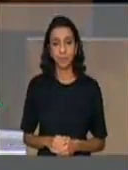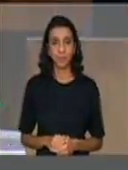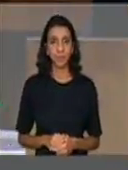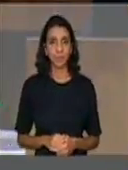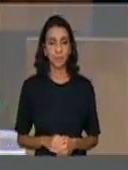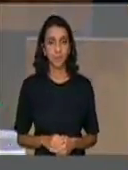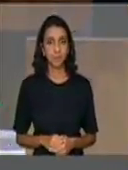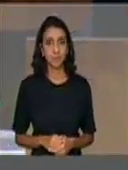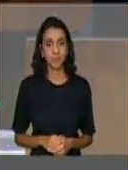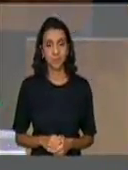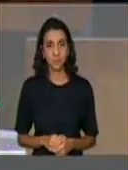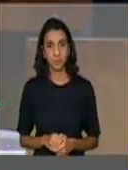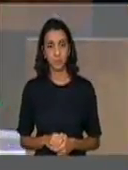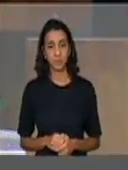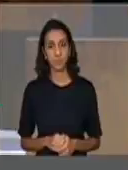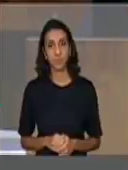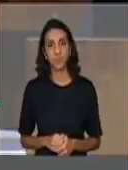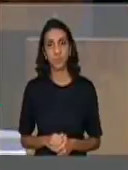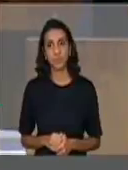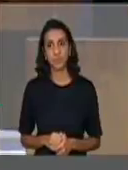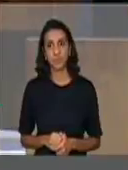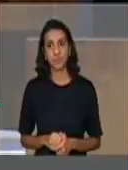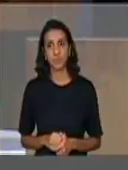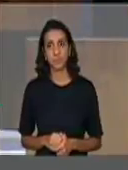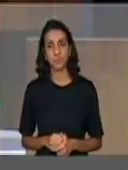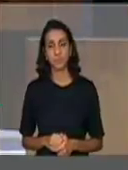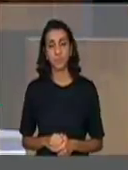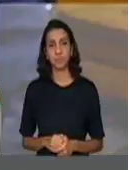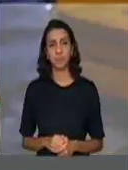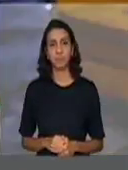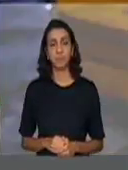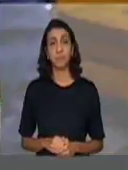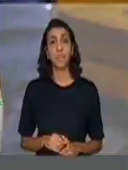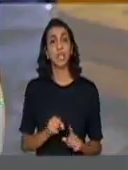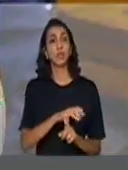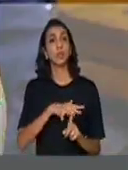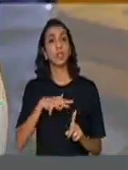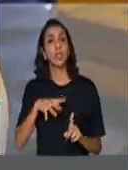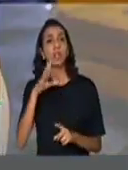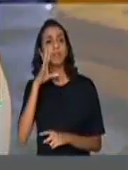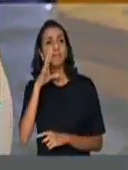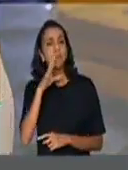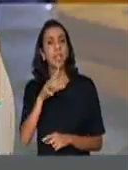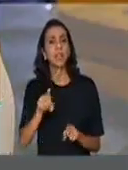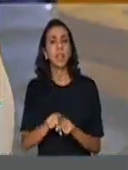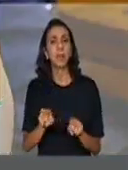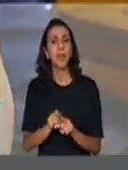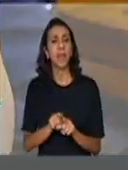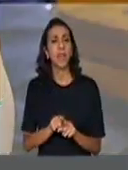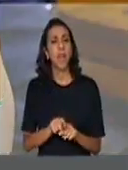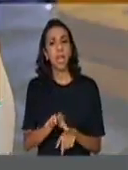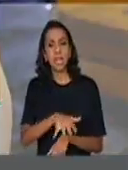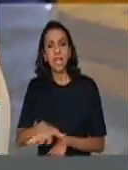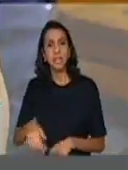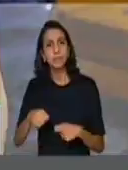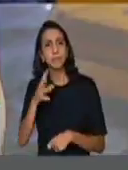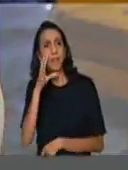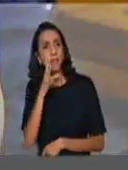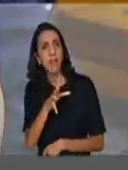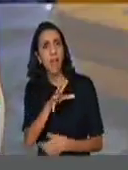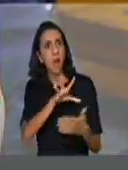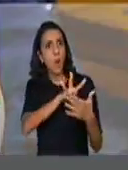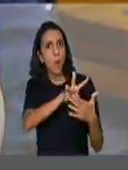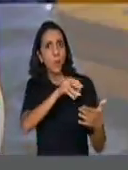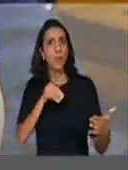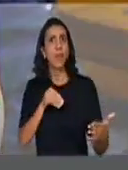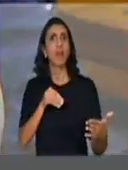esperança, é um empoderamento, é um exemplo para todas as nossas crianças tornarem